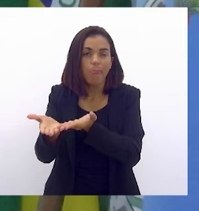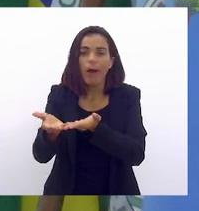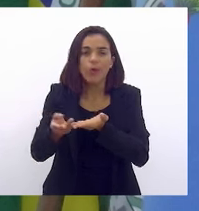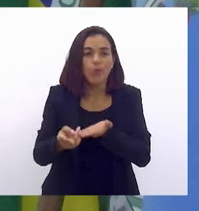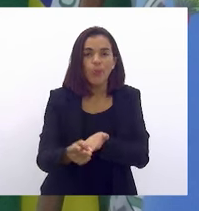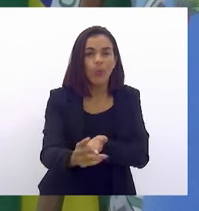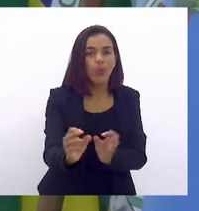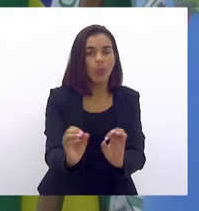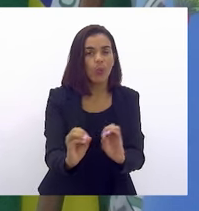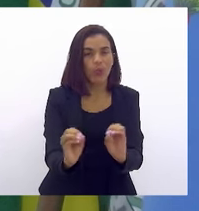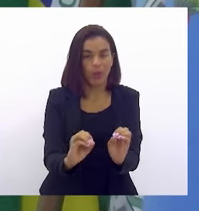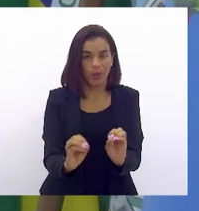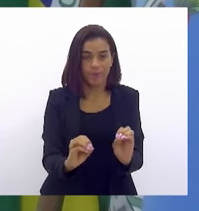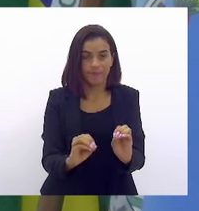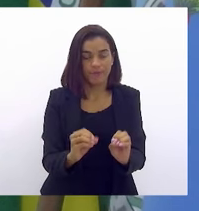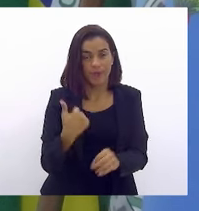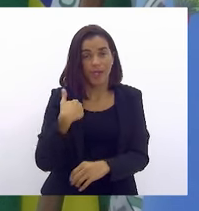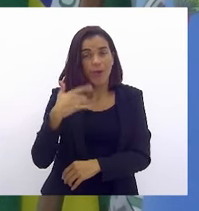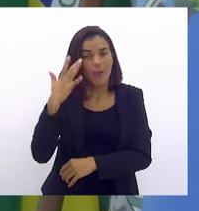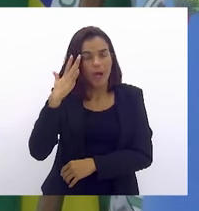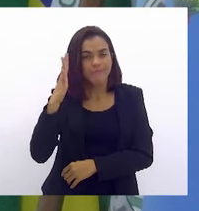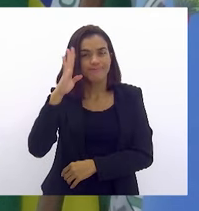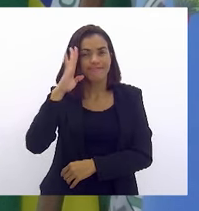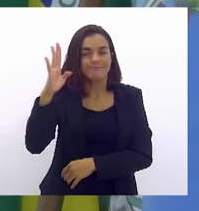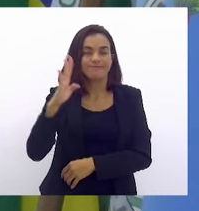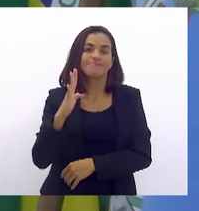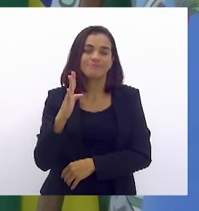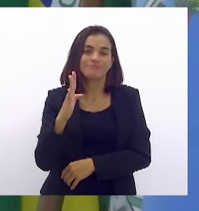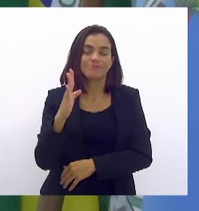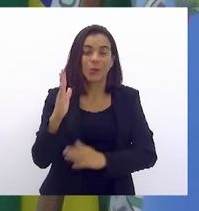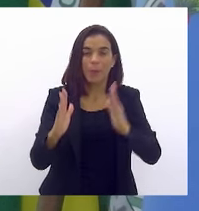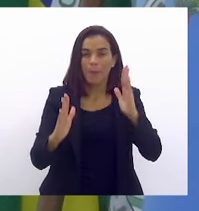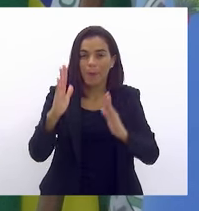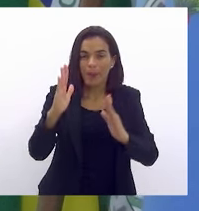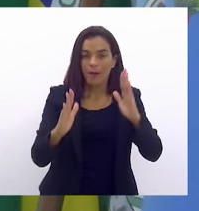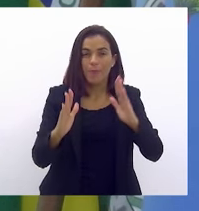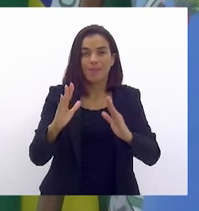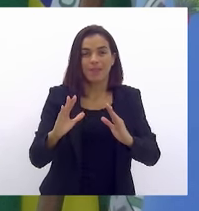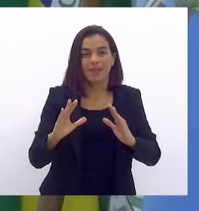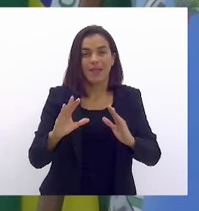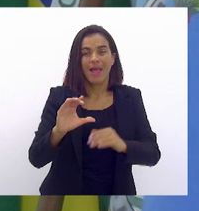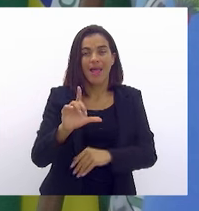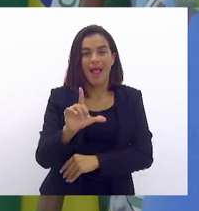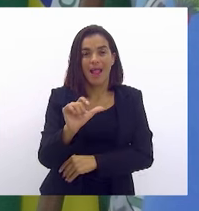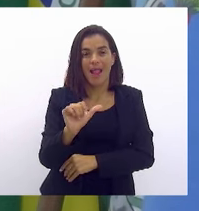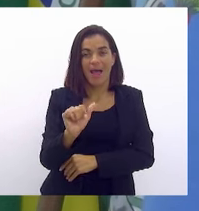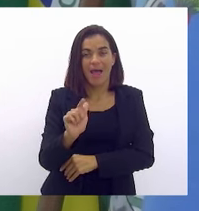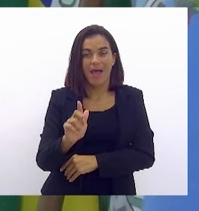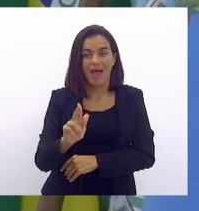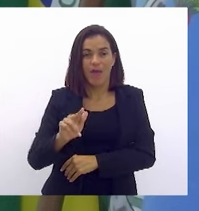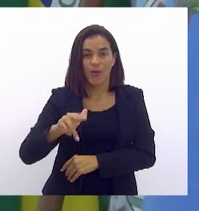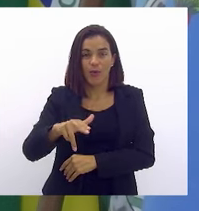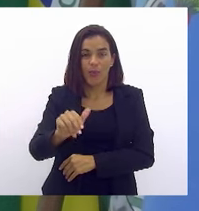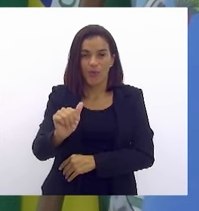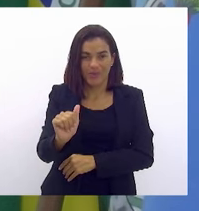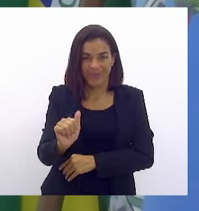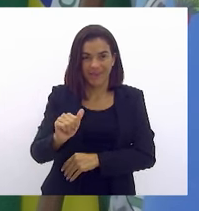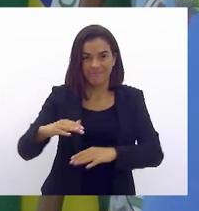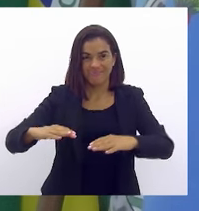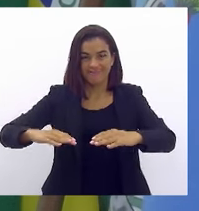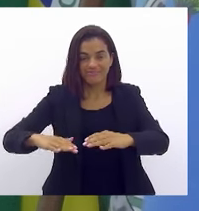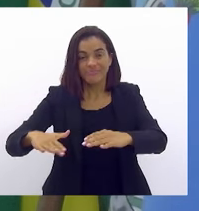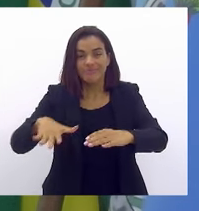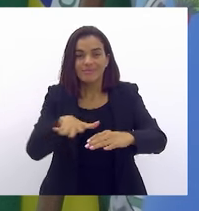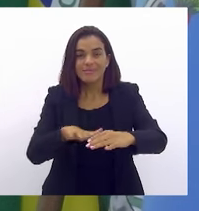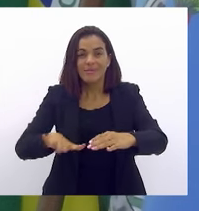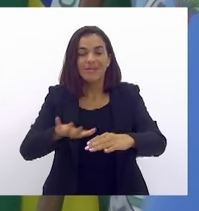assim... eu acho que é essencial, né, num período em que as lagunas daqui ainda estão contaminadas com esgoto, a gente tem que